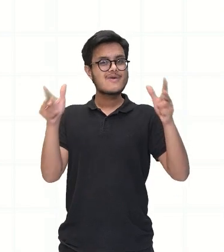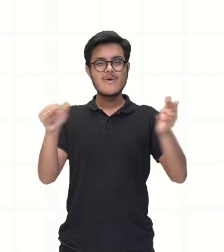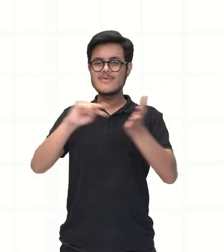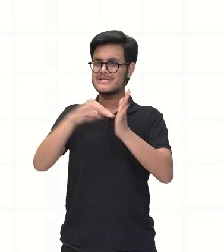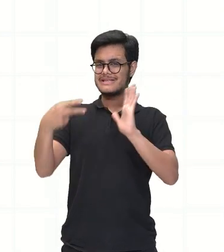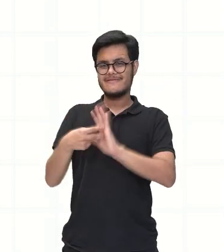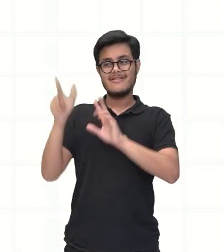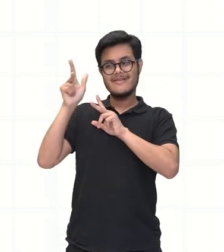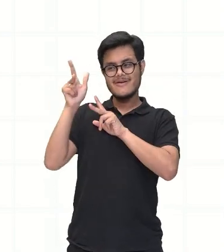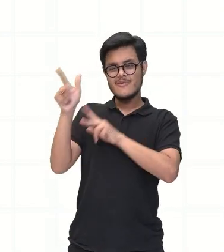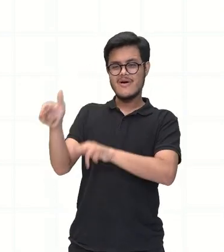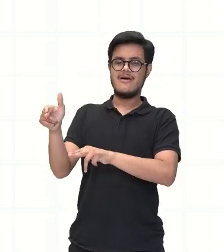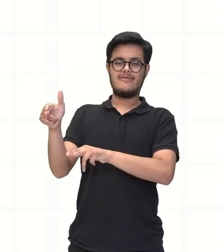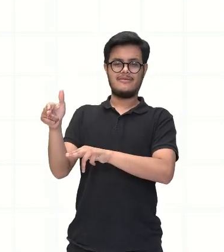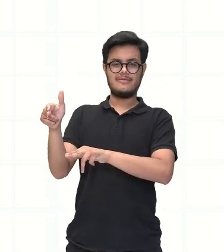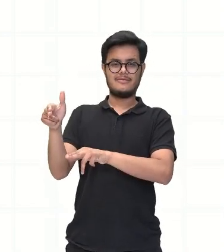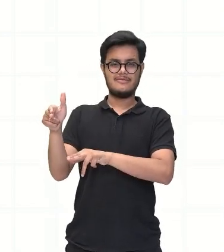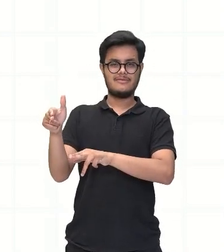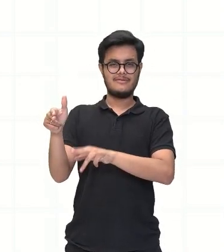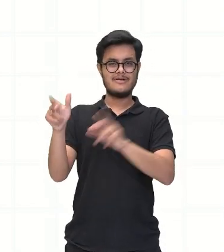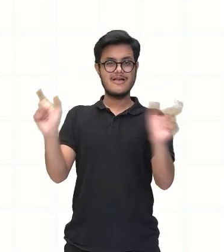sozinhos, eles vão